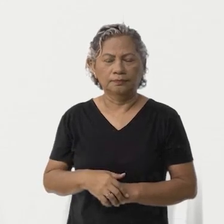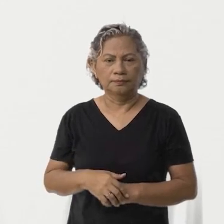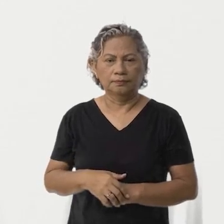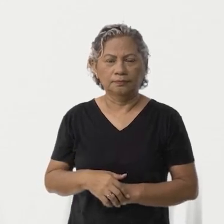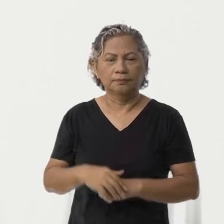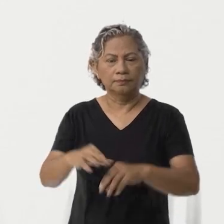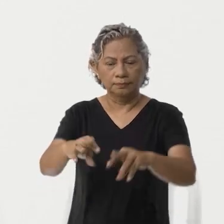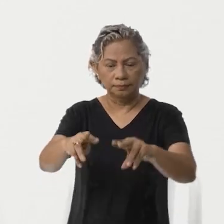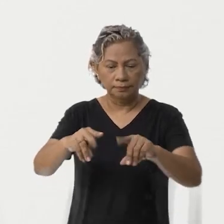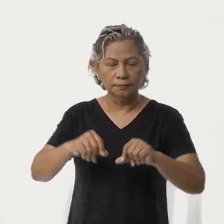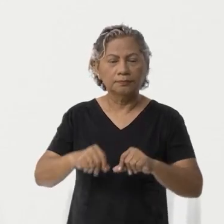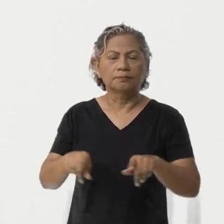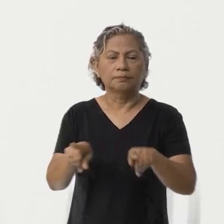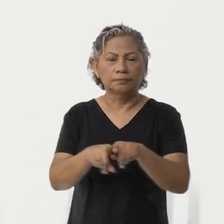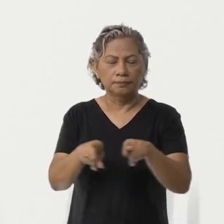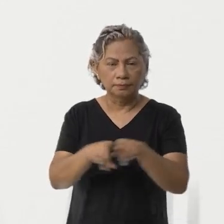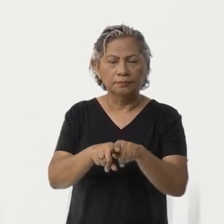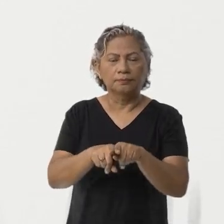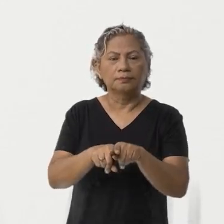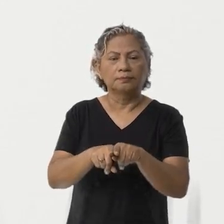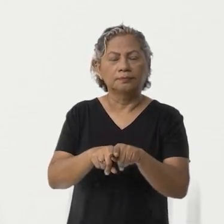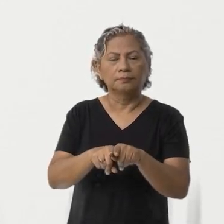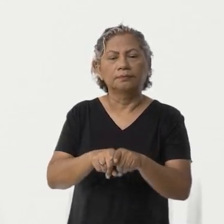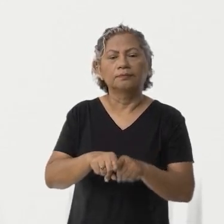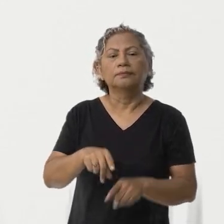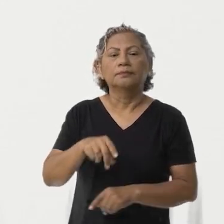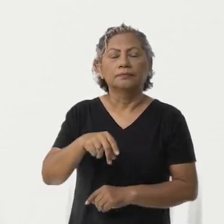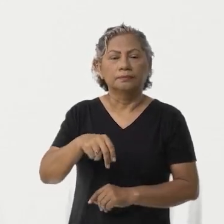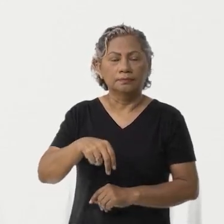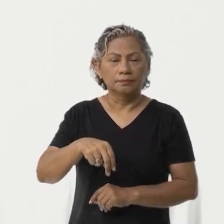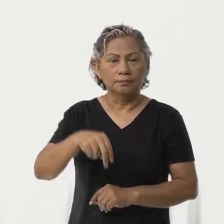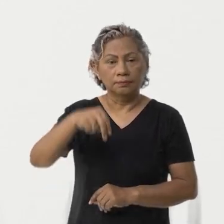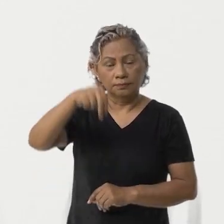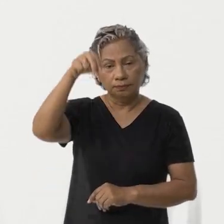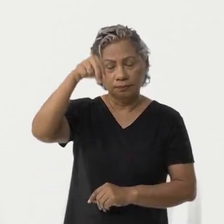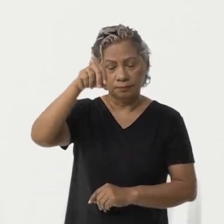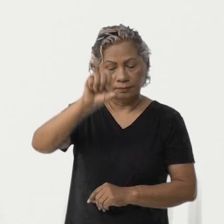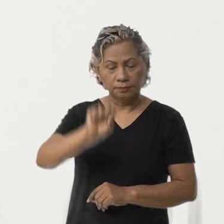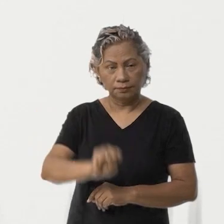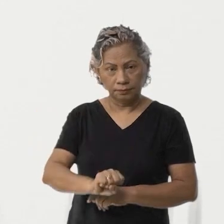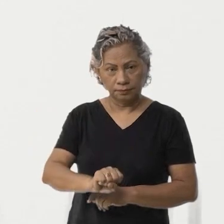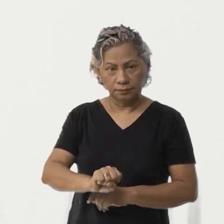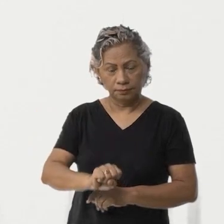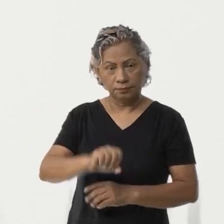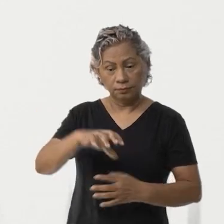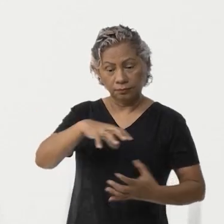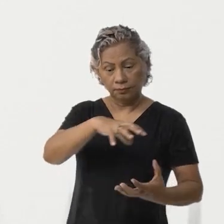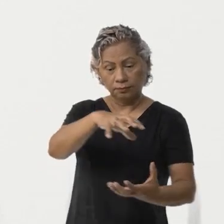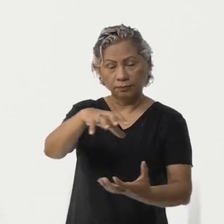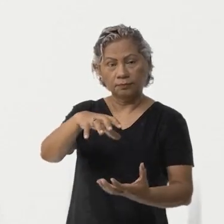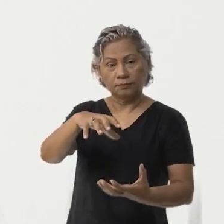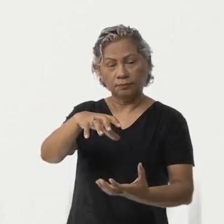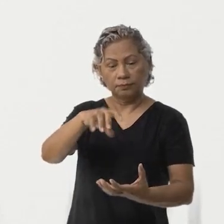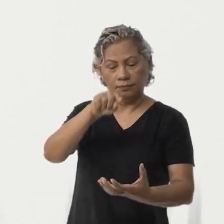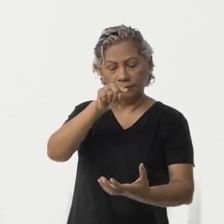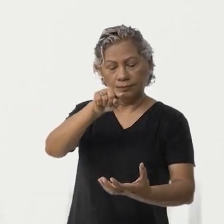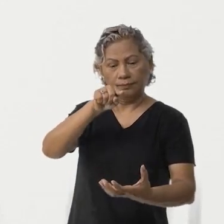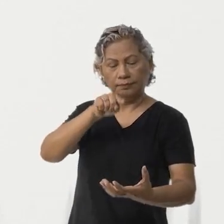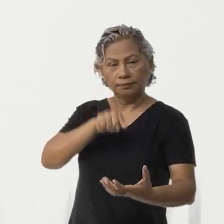no norte e território no sul. Assim como ela tem território no